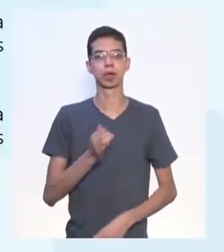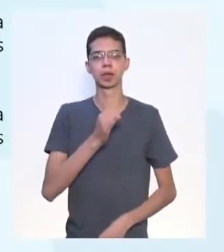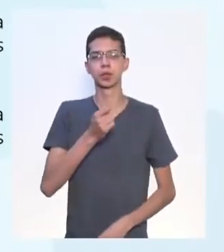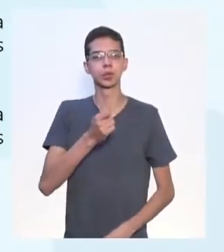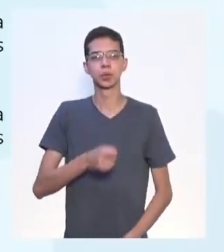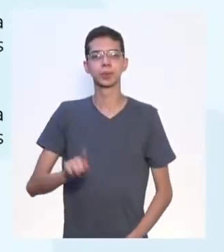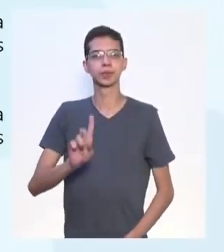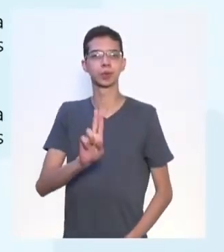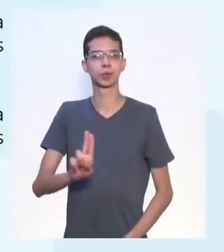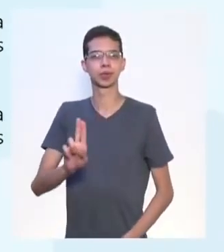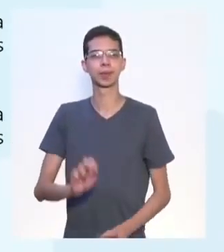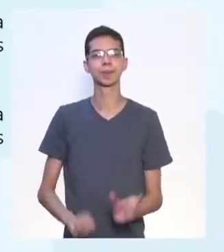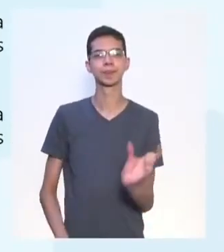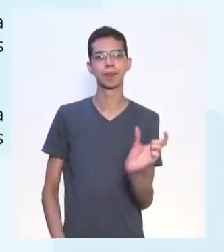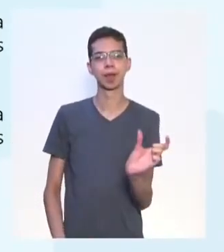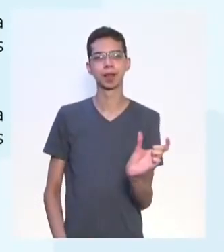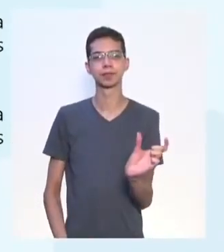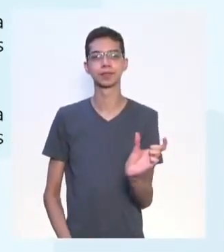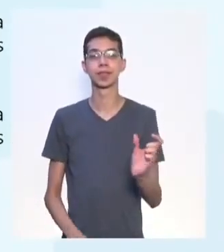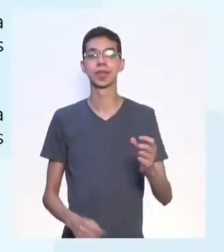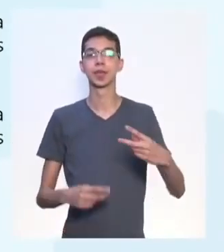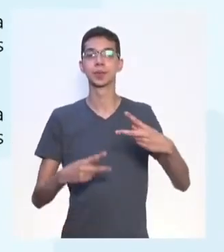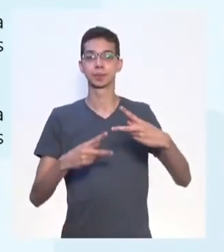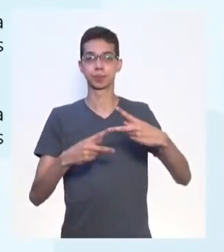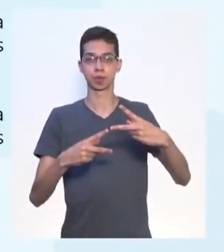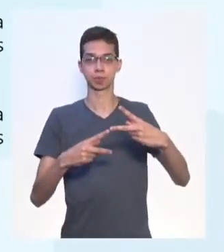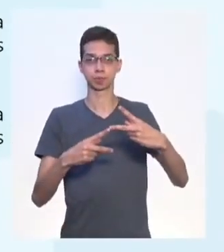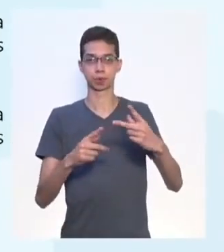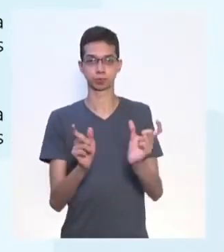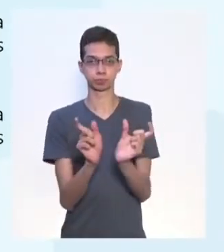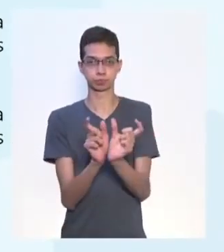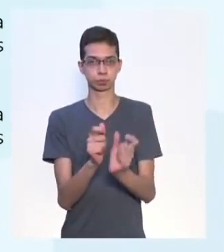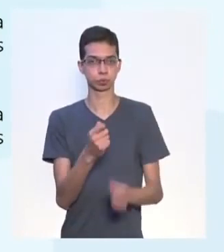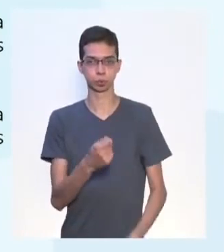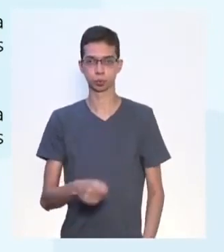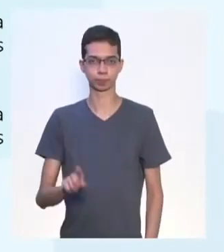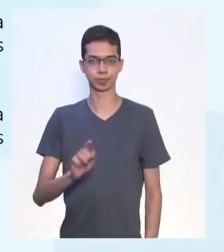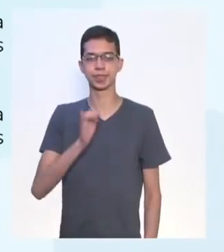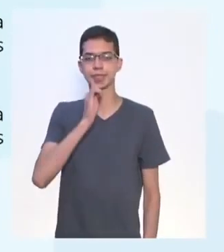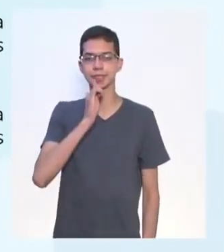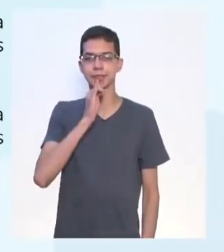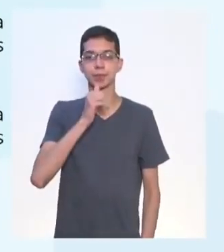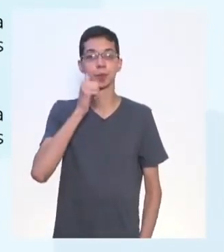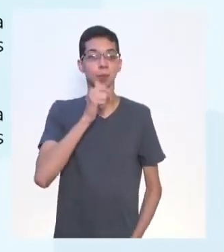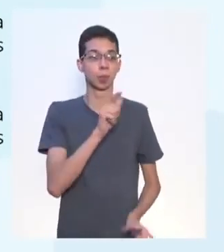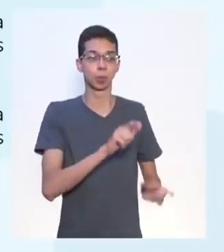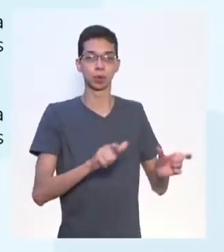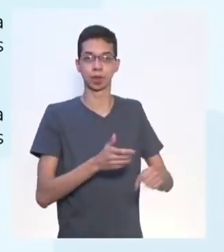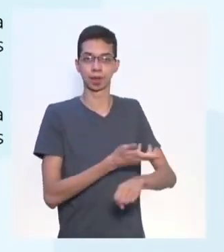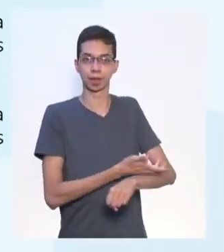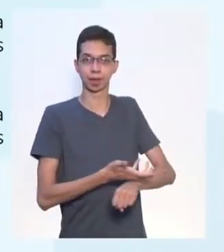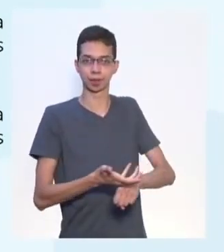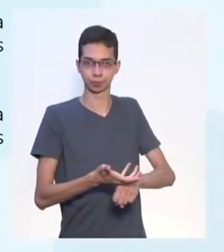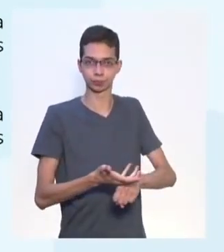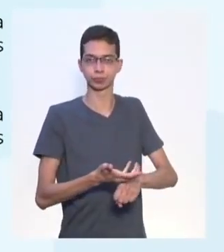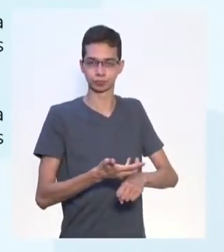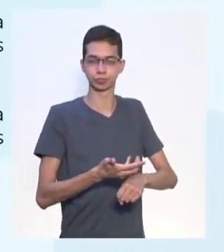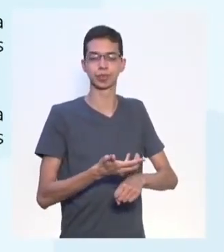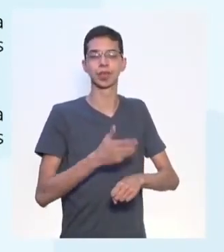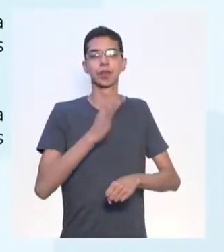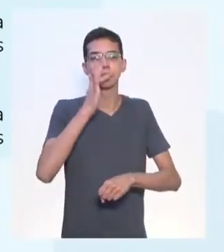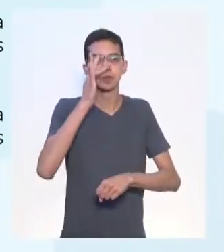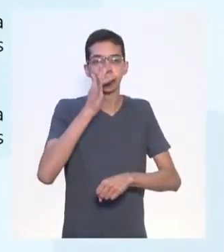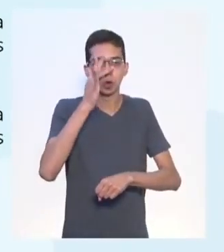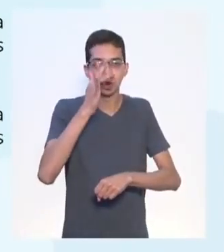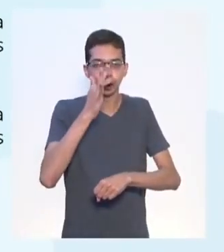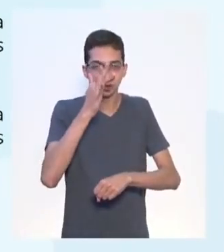aquela palavrinha que conecta, que é a preposição. Então, olha o exemplo. As camponesas pegaram as flores. Então, nesse caso,